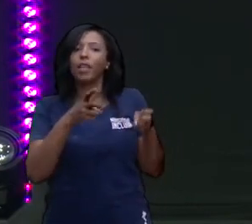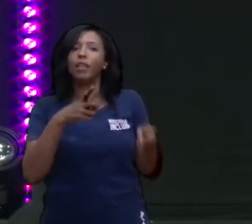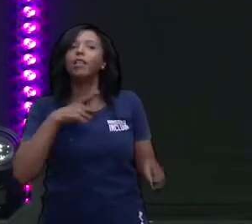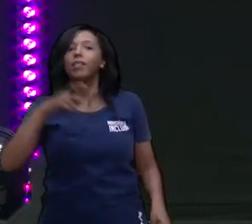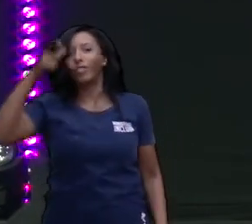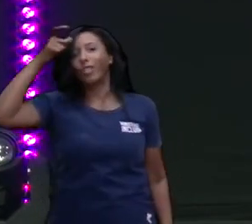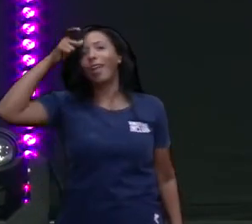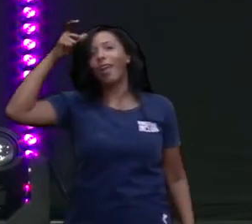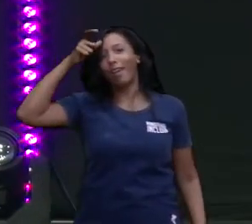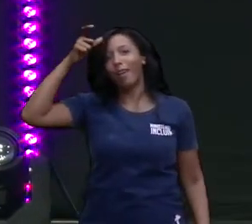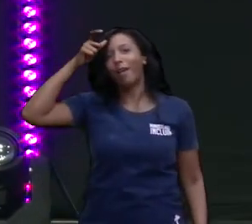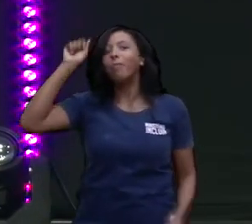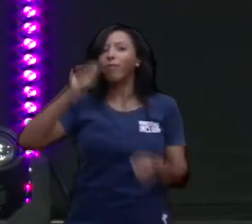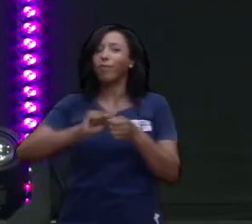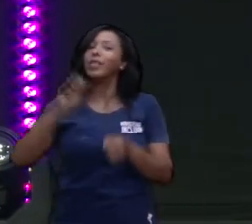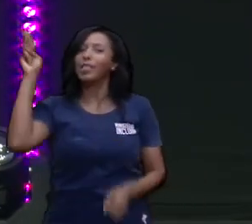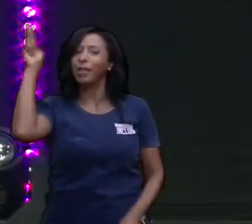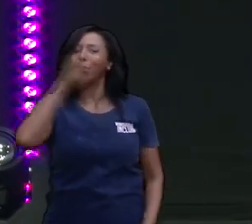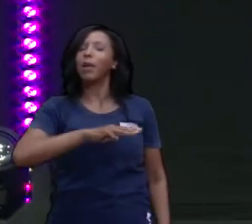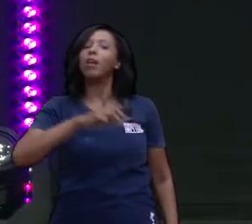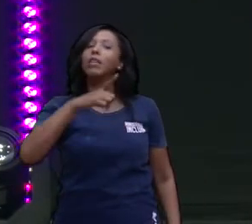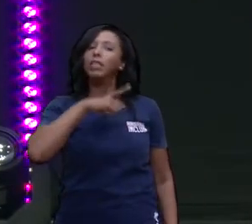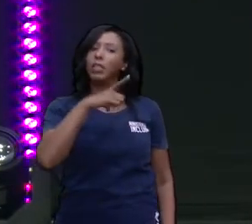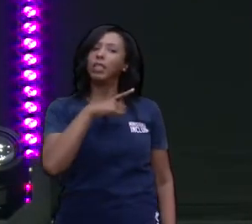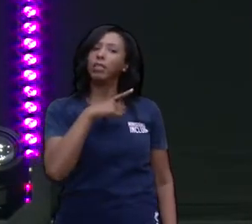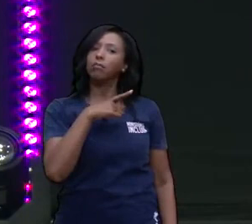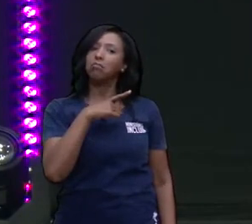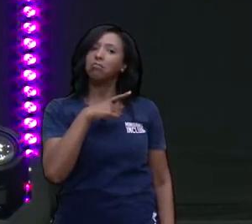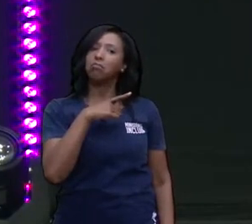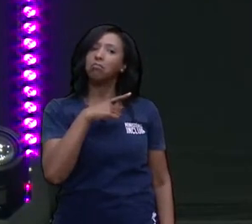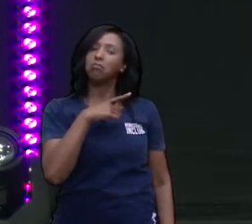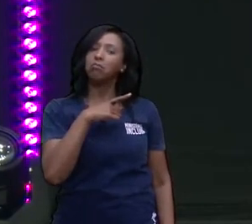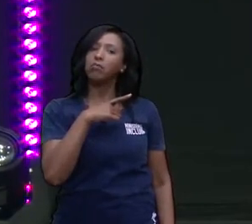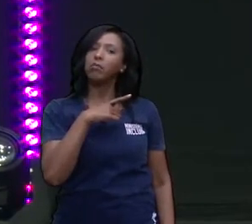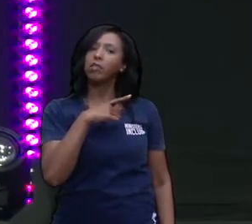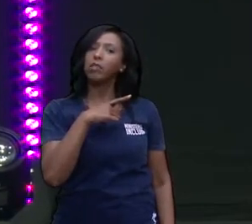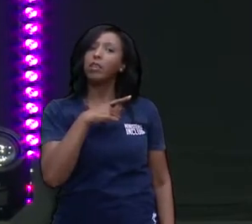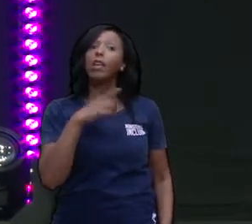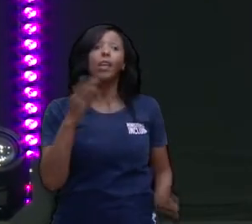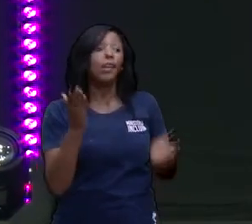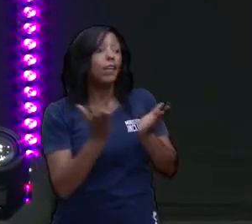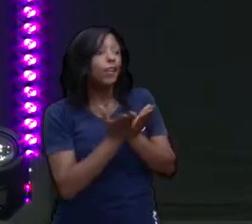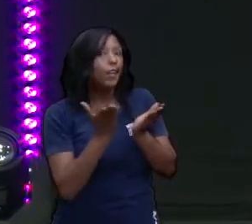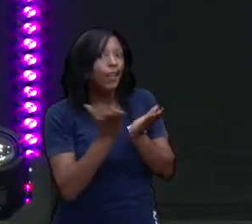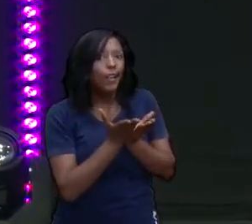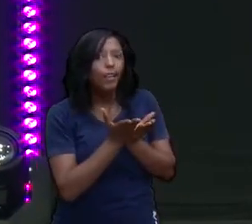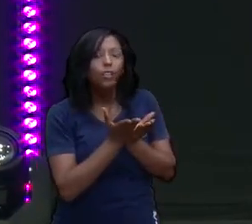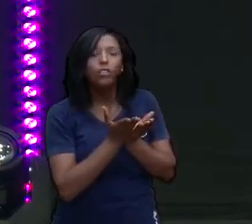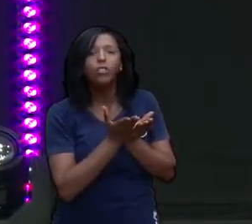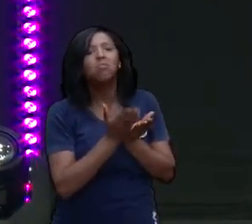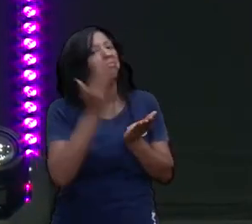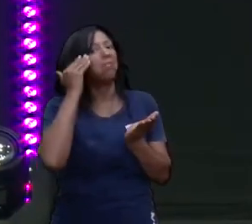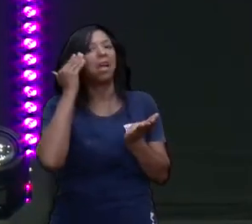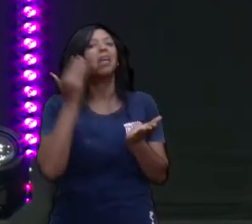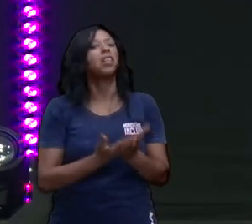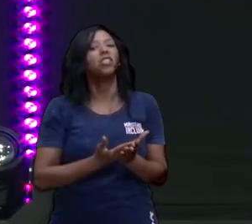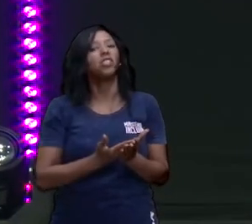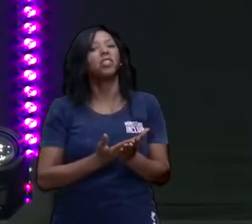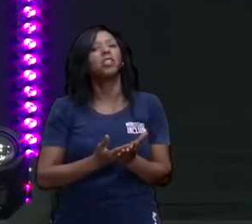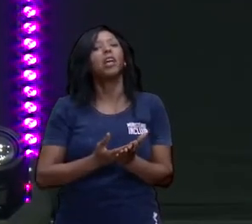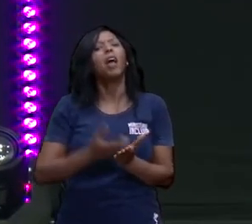e talvez a sua própria vida queridos os que estão sempre acreditaram nas forças do mal